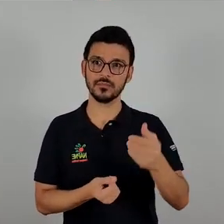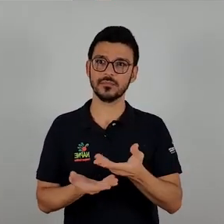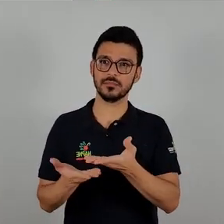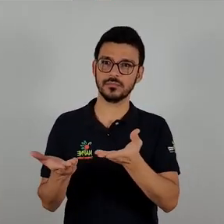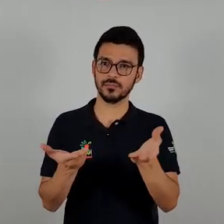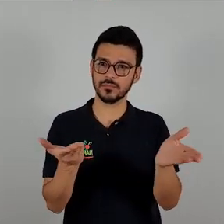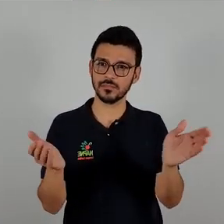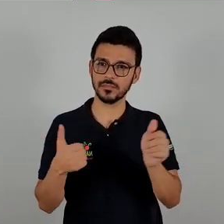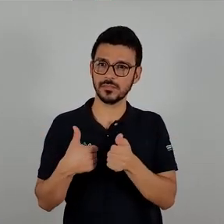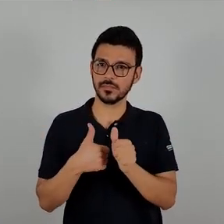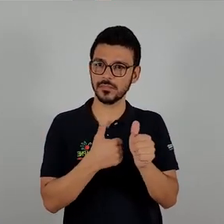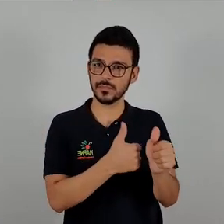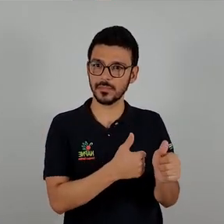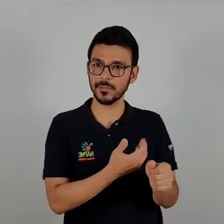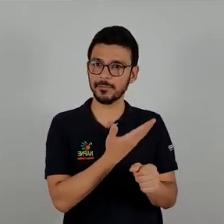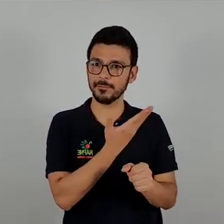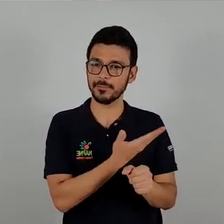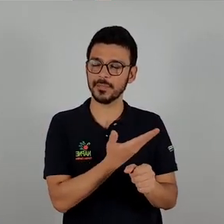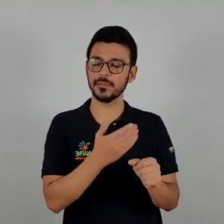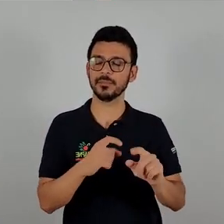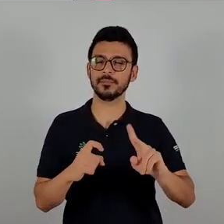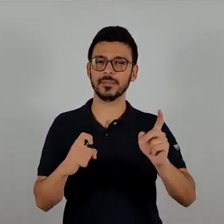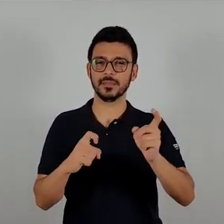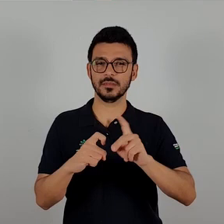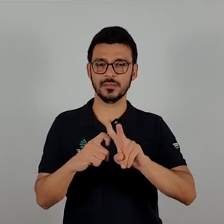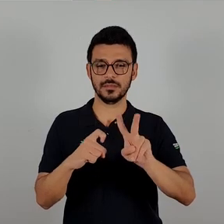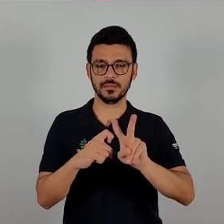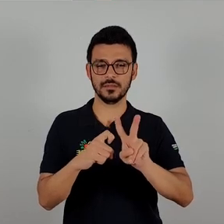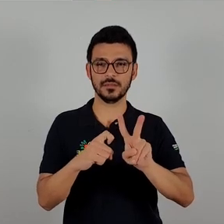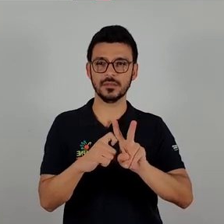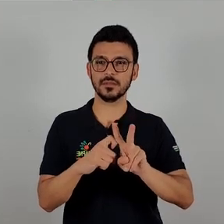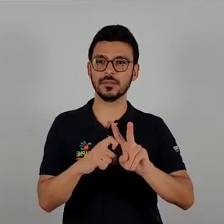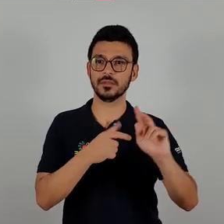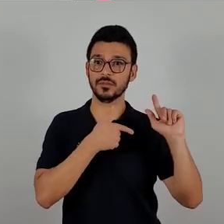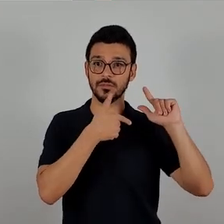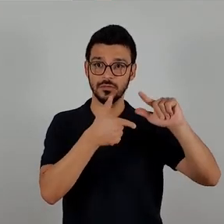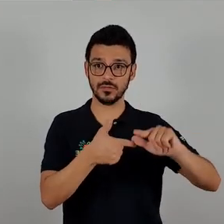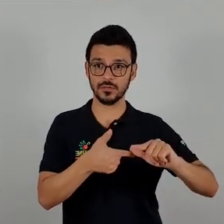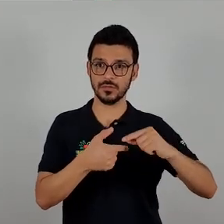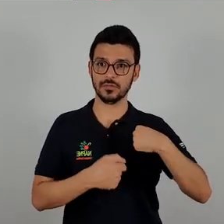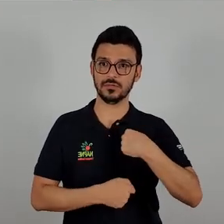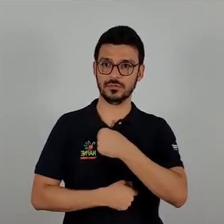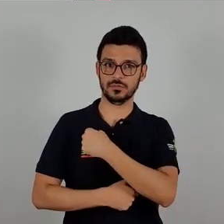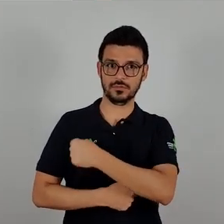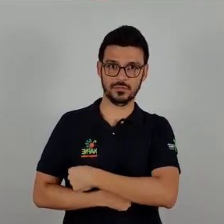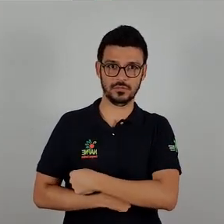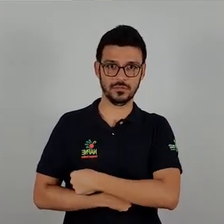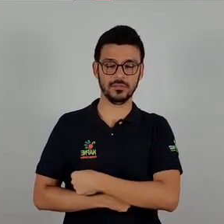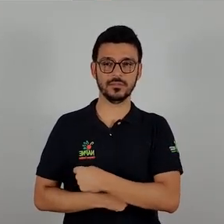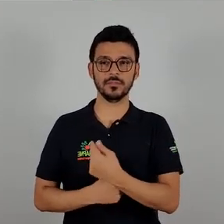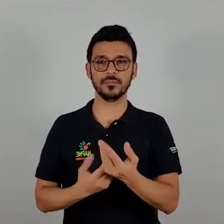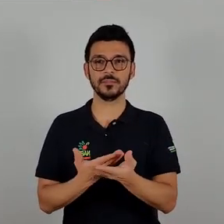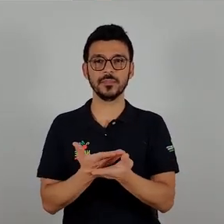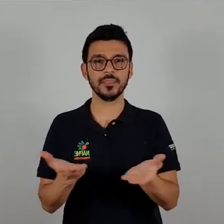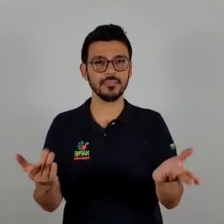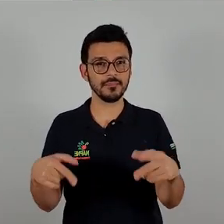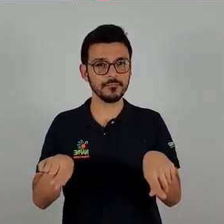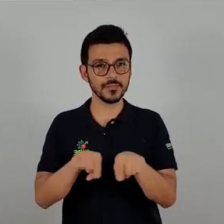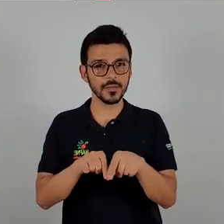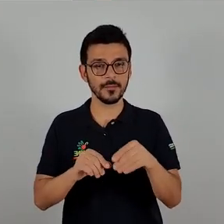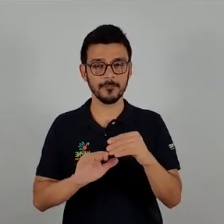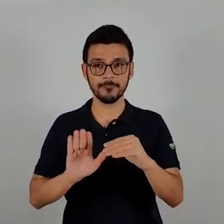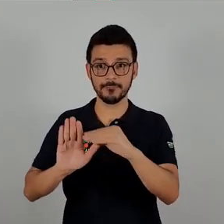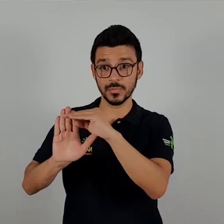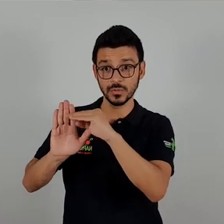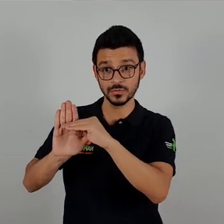legal. Entra nesse site que é o meu nome aí, tem todas as informações lá também. Isso é para quem é profissional da área, que está atendendo, que precisa de uma